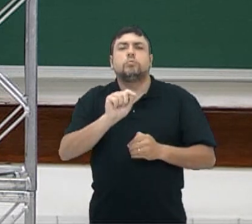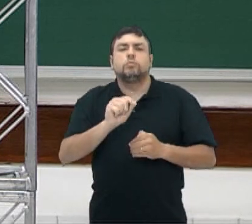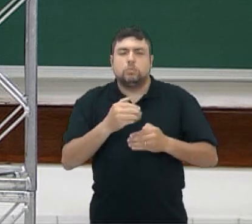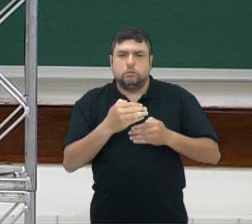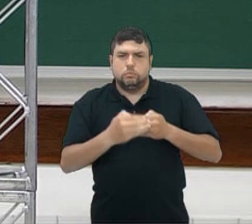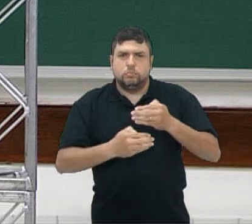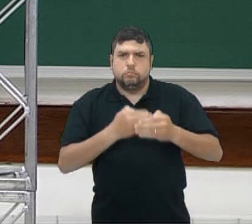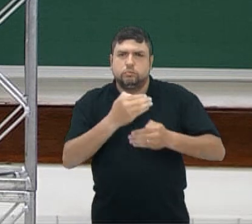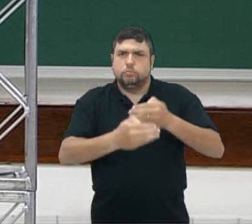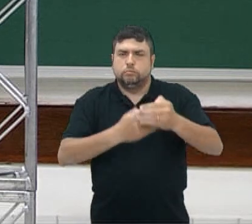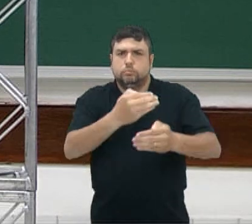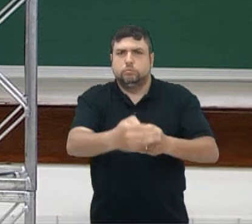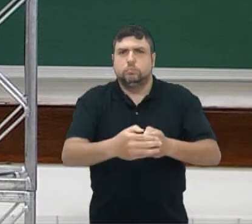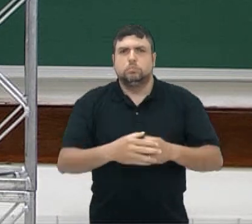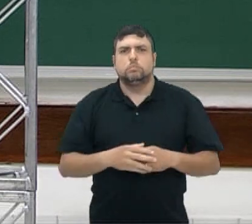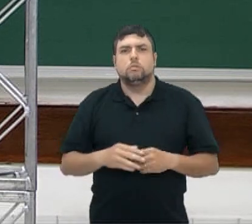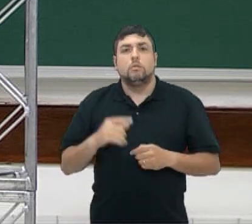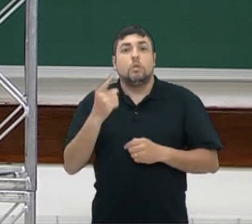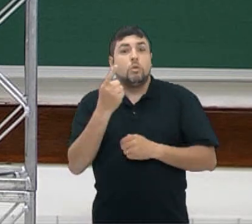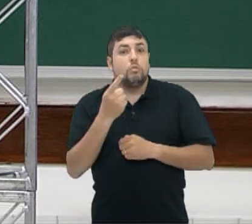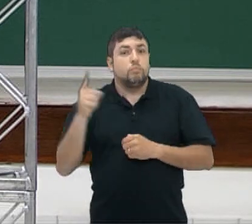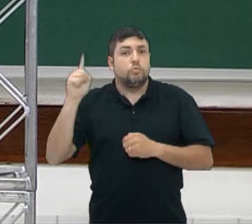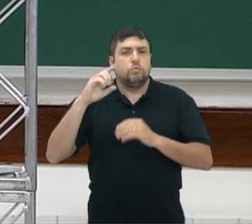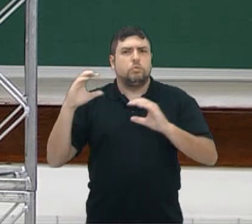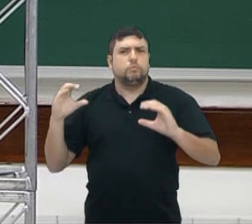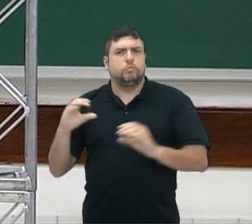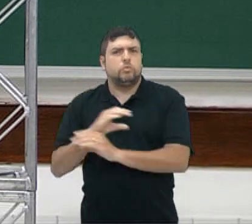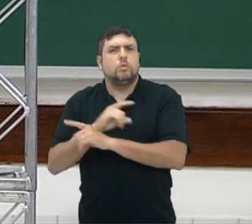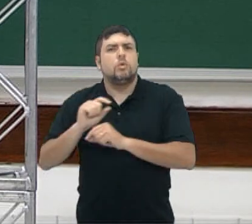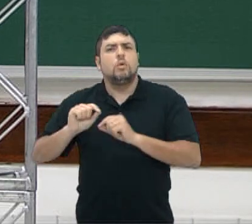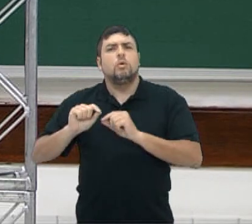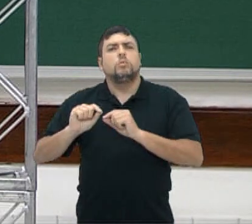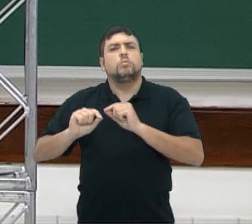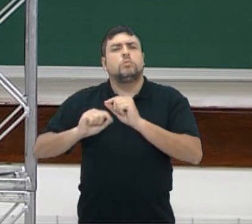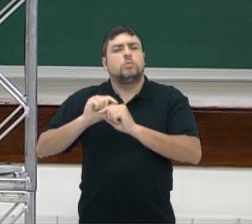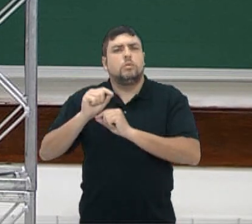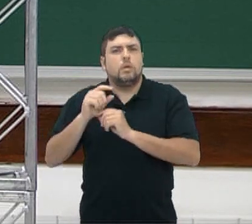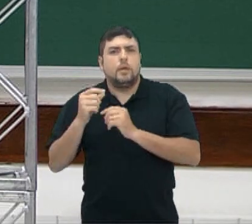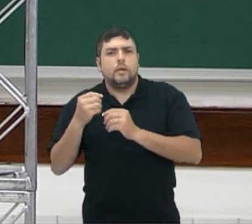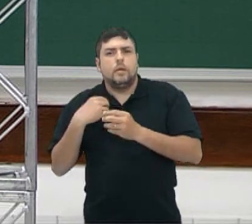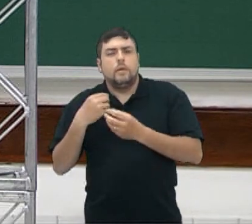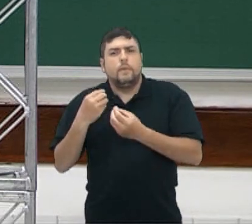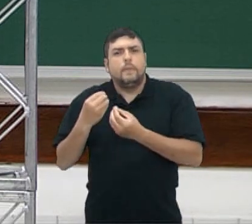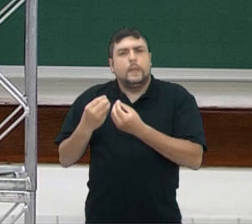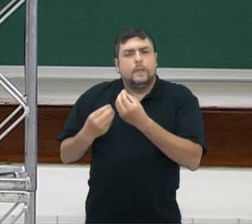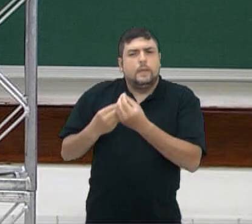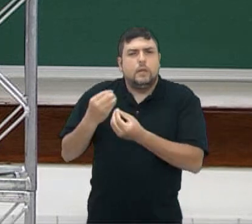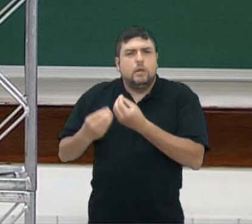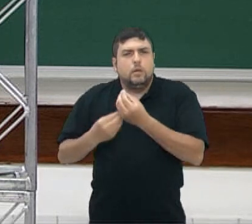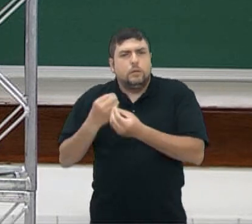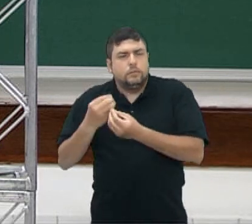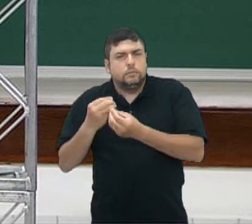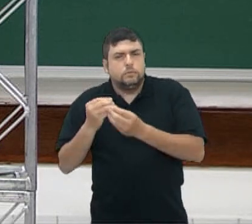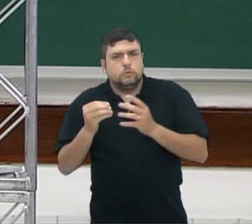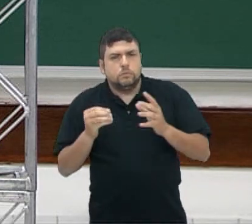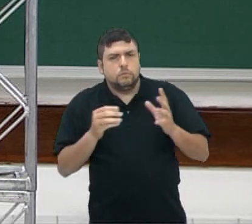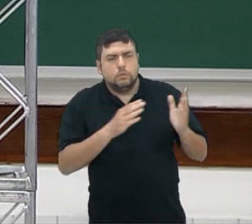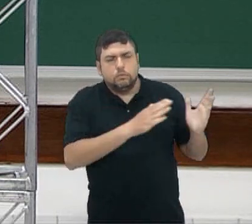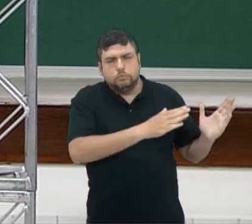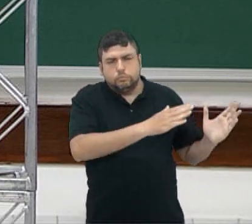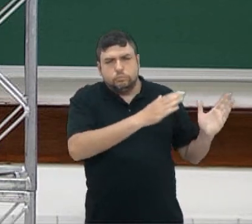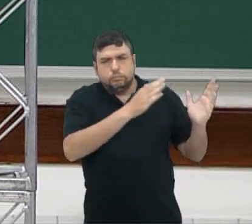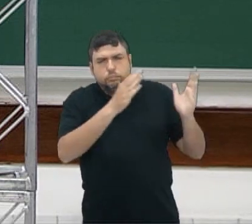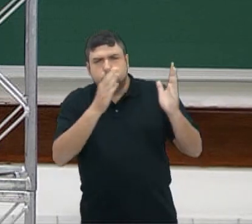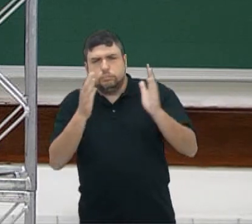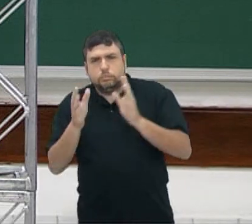já vamos falar com calma. E por último, a conclusão, onde você finaliza, sintetiza tudo e tenta fazer justamente com que